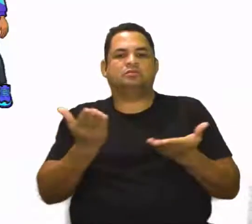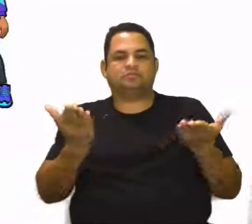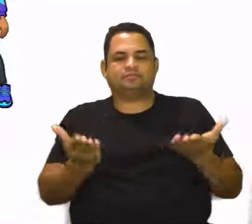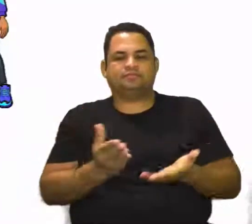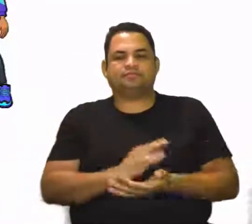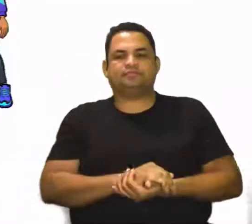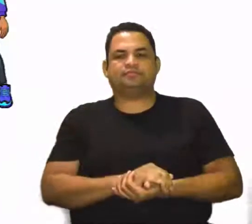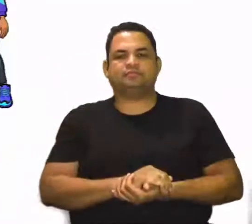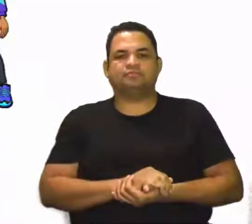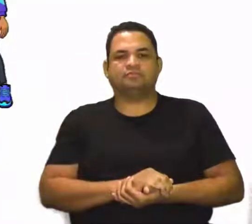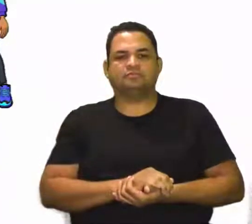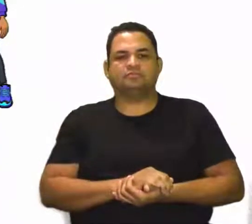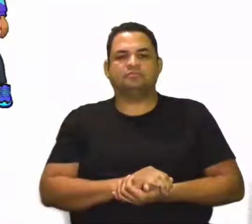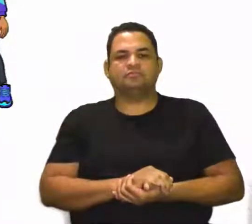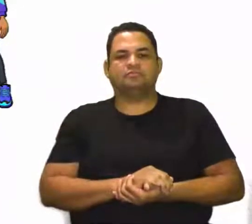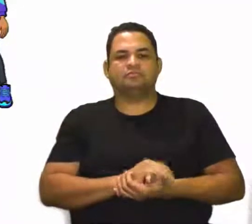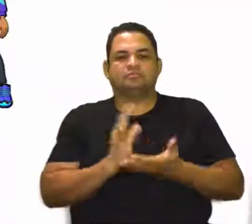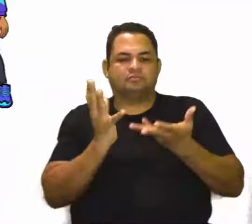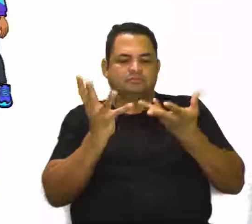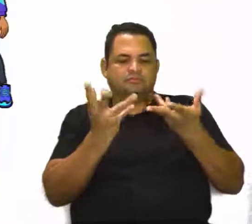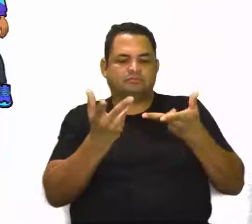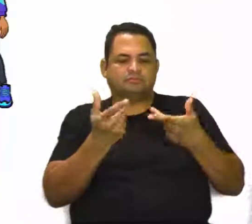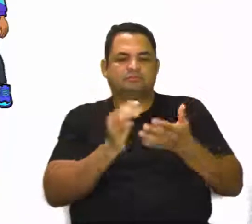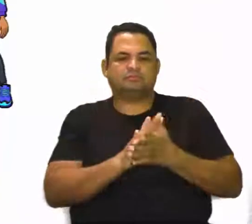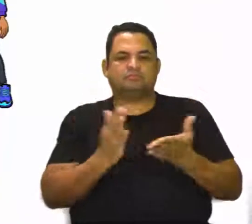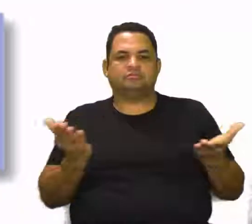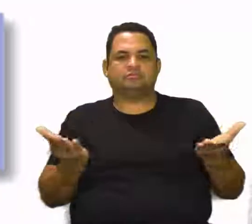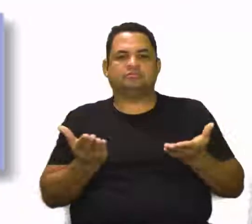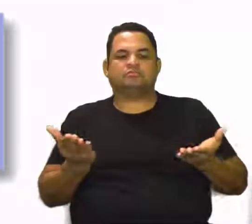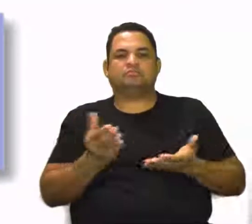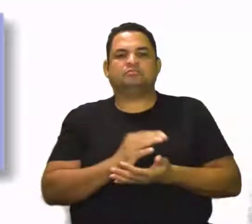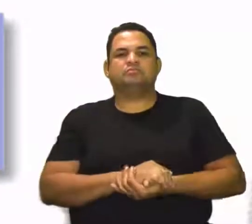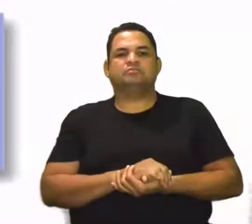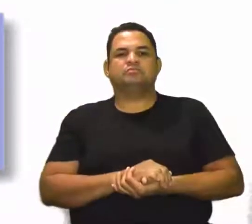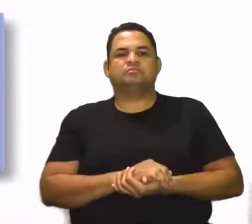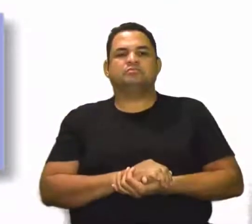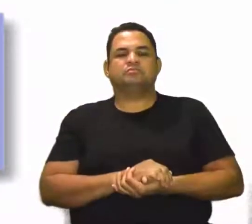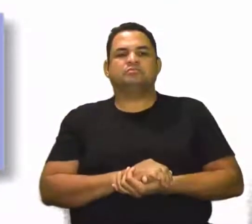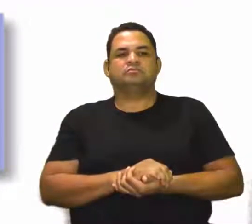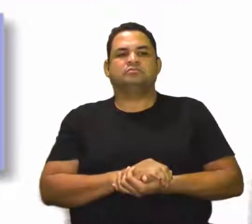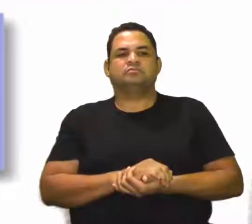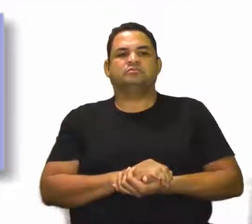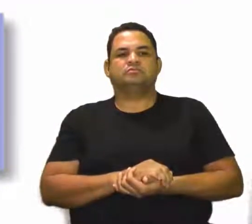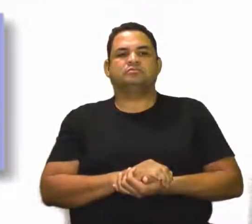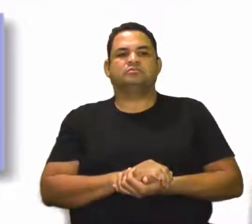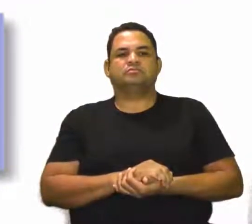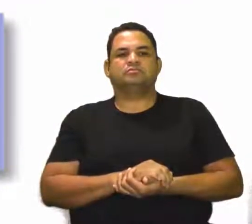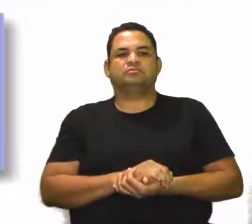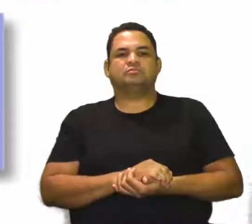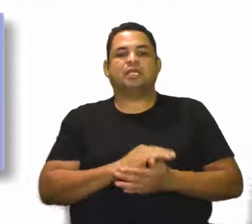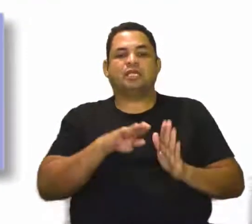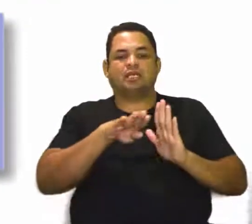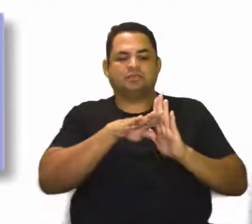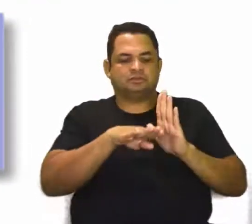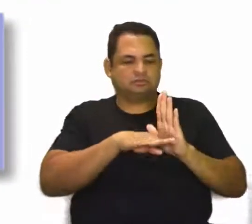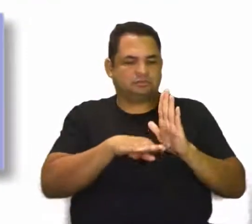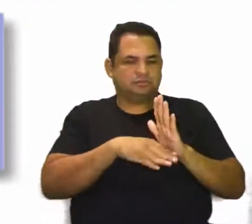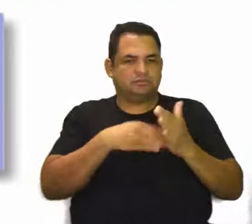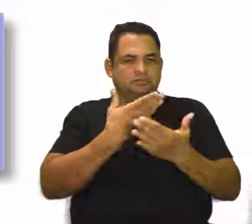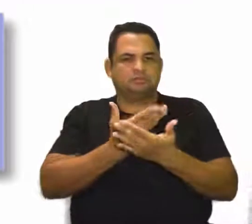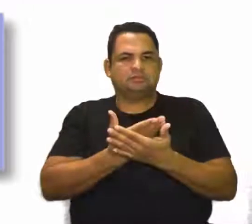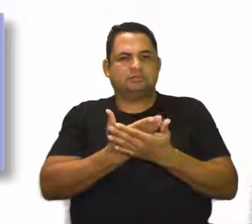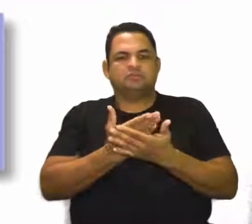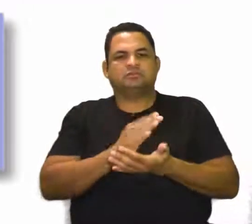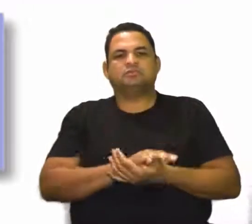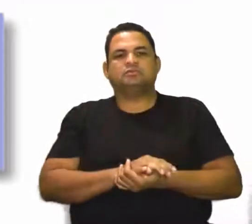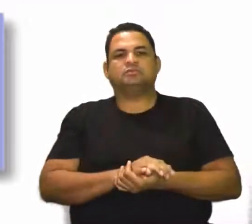vai ser essa. Vamos ver a nossa habilidade agora? Acompanha comigo aí. A habilidade da aula e a agenda da aula, né, professora?